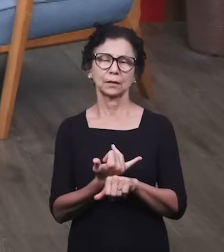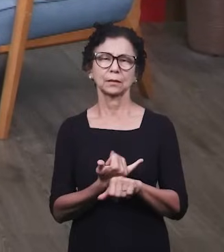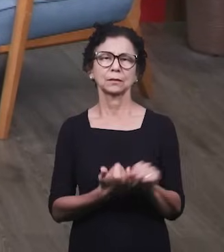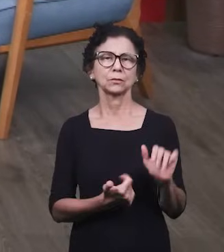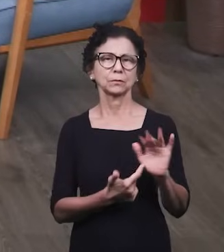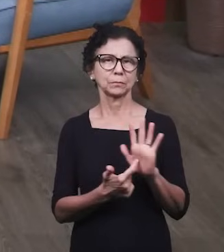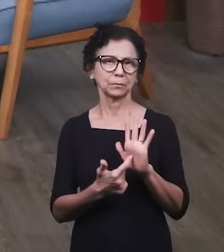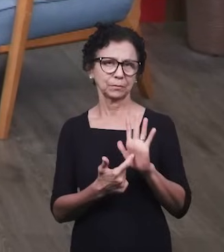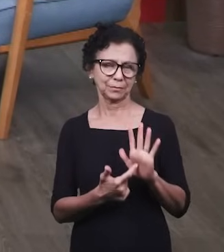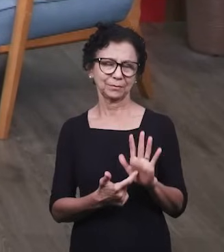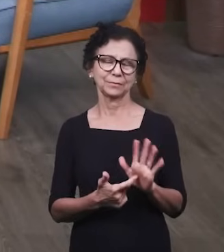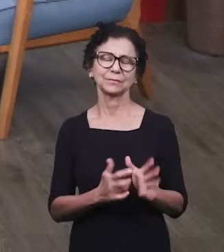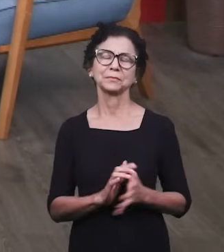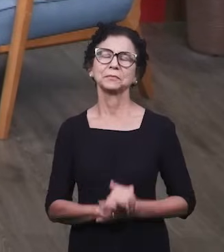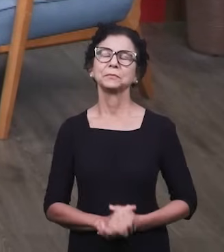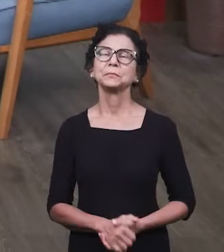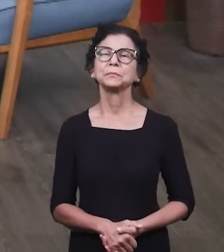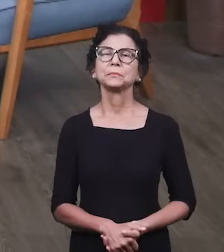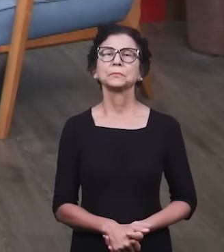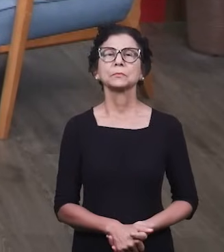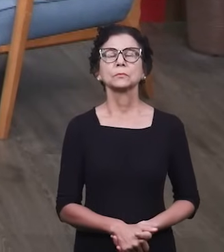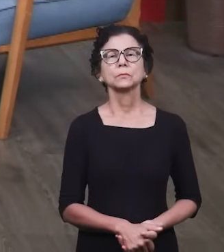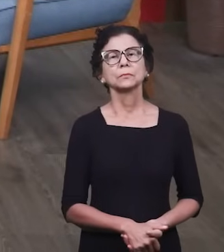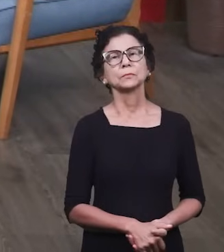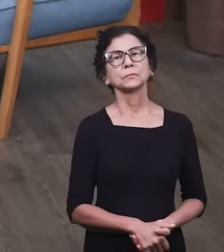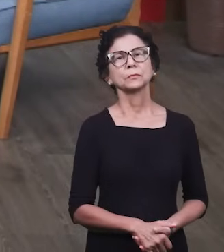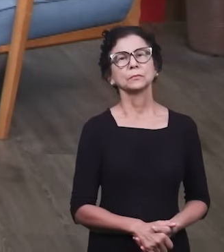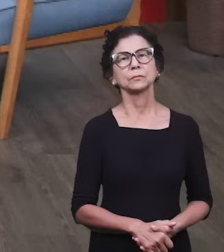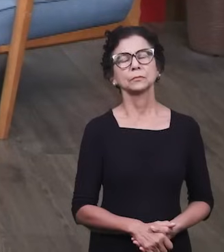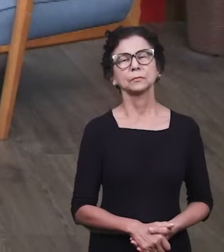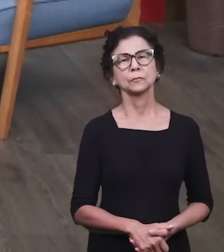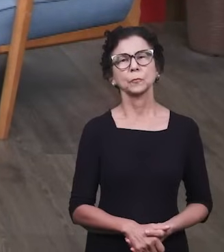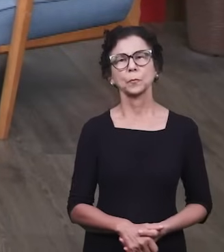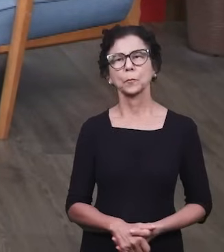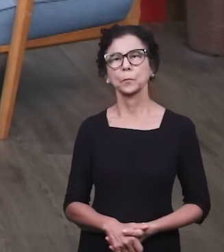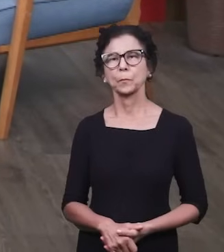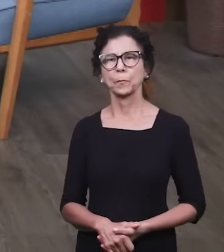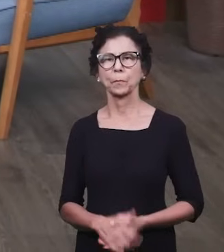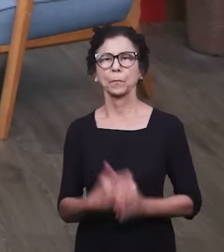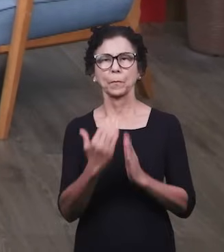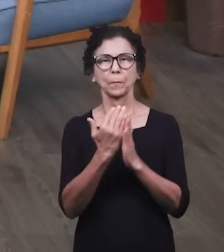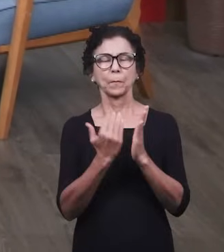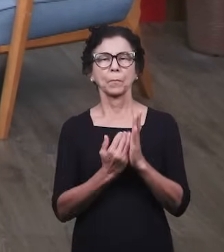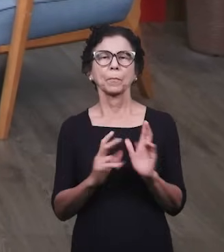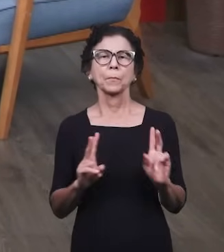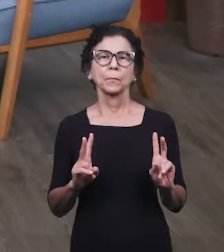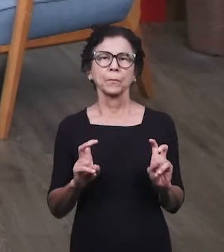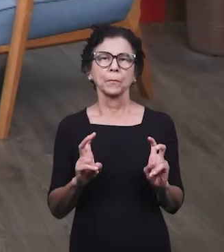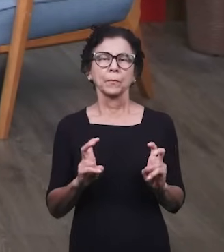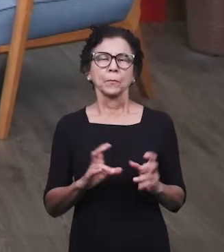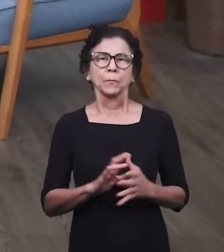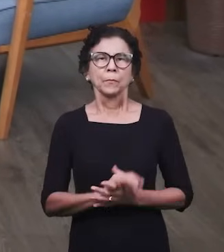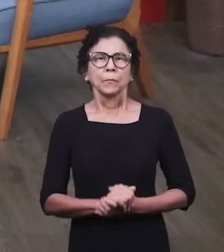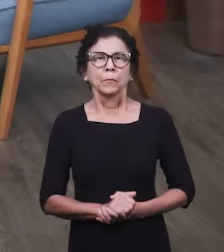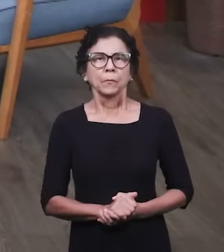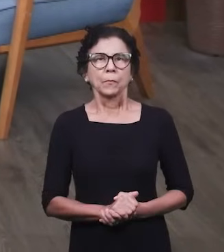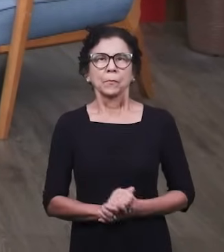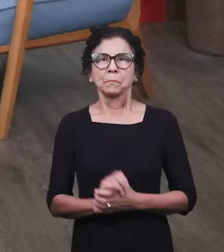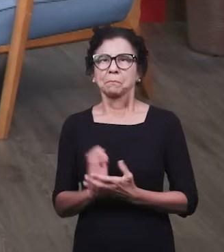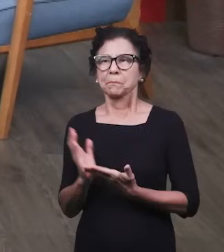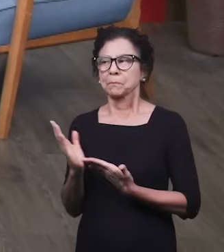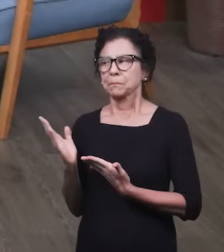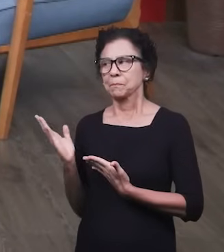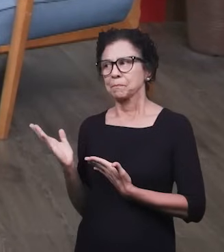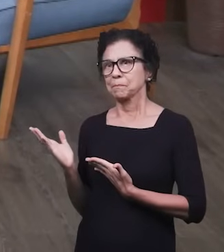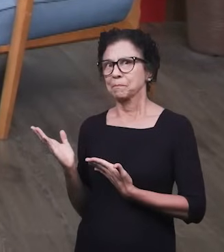aqui, pelos quais você pode assistir a Escola Bíblica Dominical. Muito bem, o tema do programa de hoje é a revelação